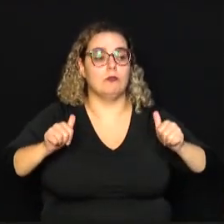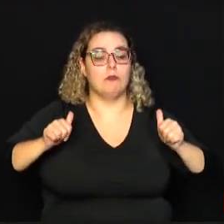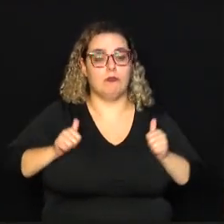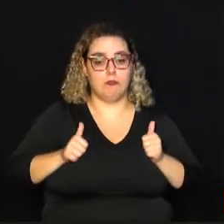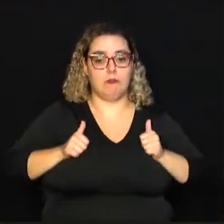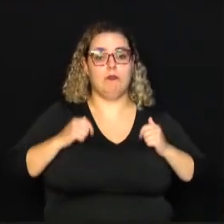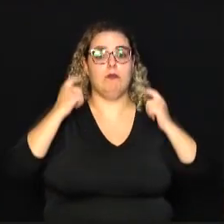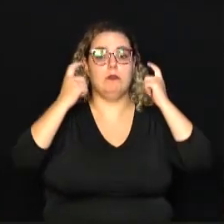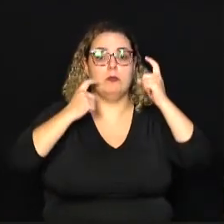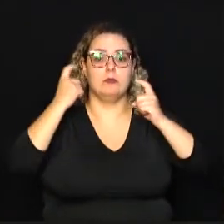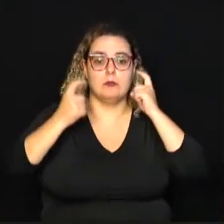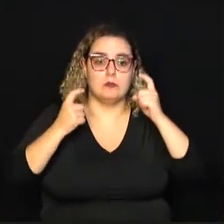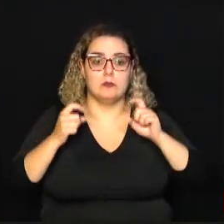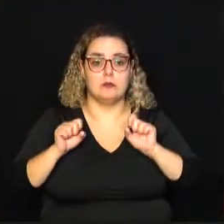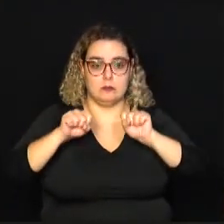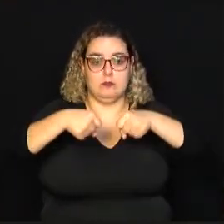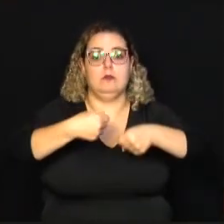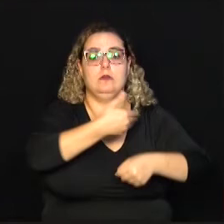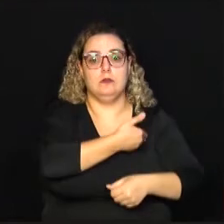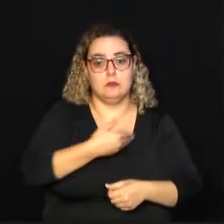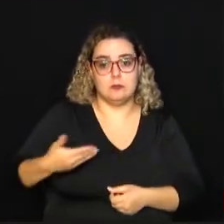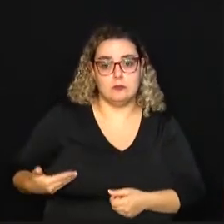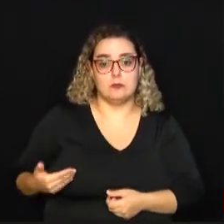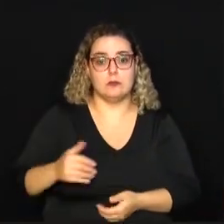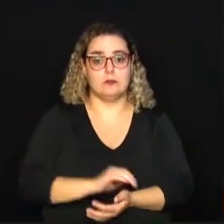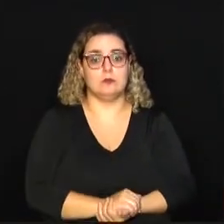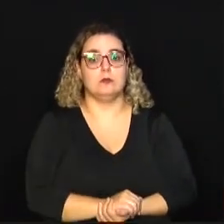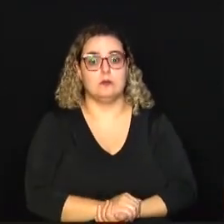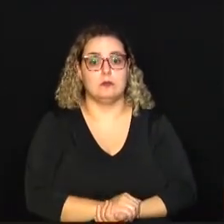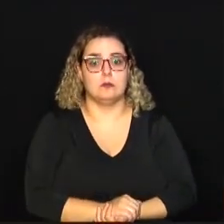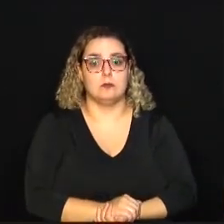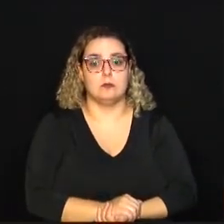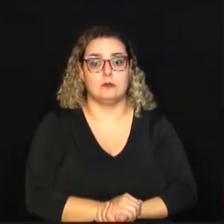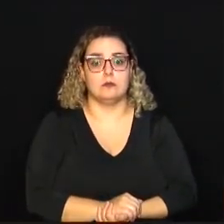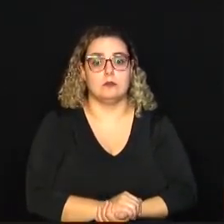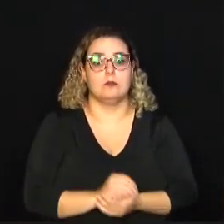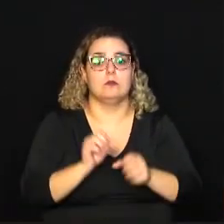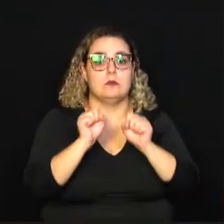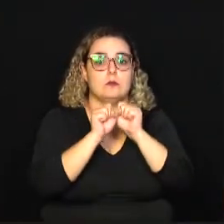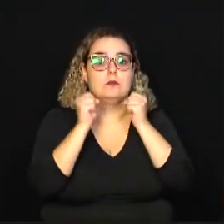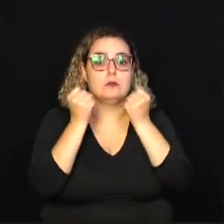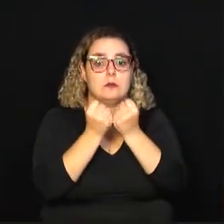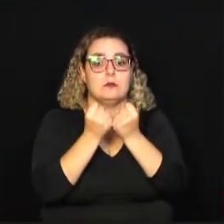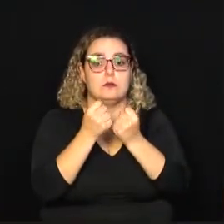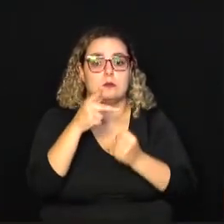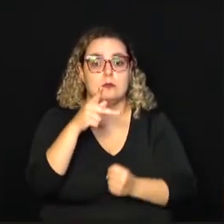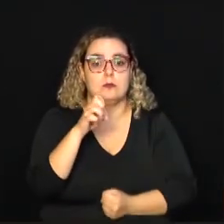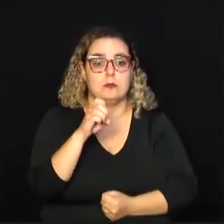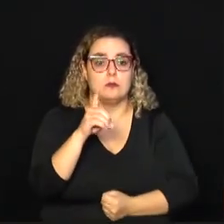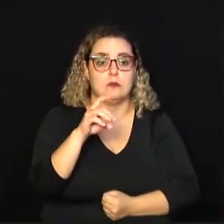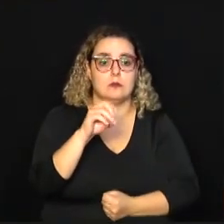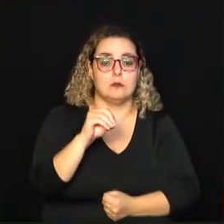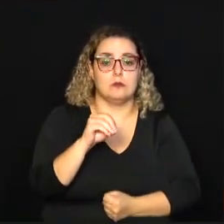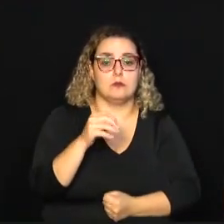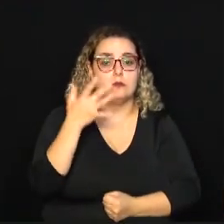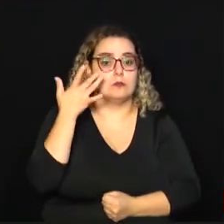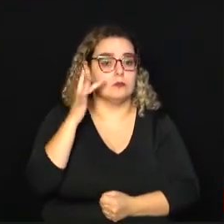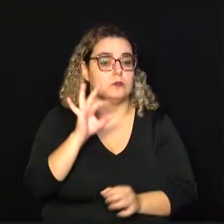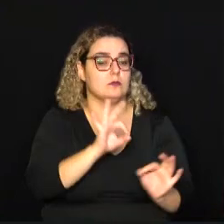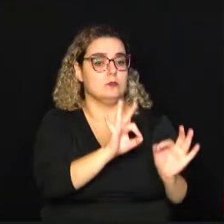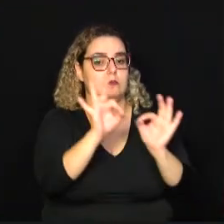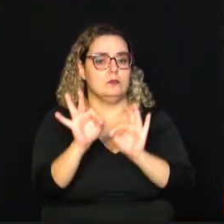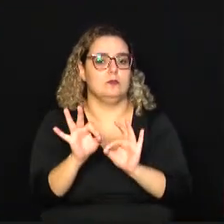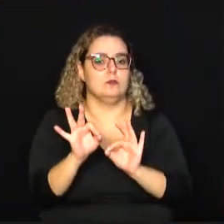em defender o governo do que os trabalhadores. Essa questão aqui do sindicato, inclusive, gostaria de falar, Pedro, não sei se você acompanhou, mas teve